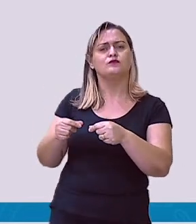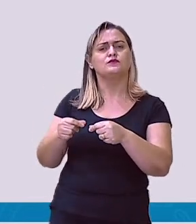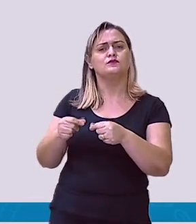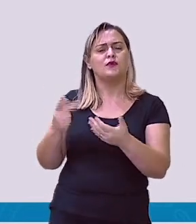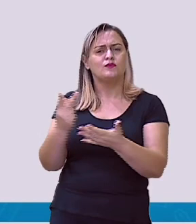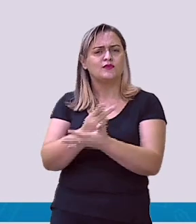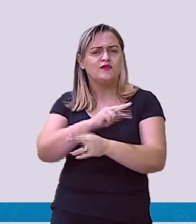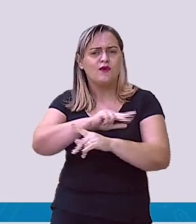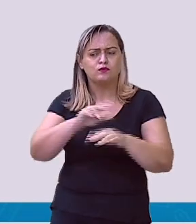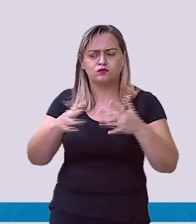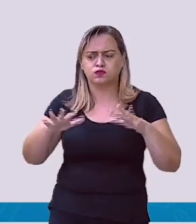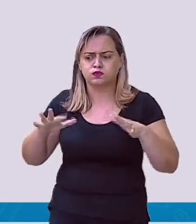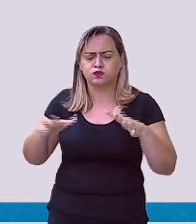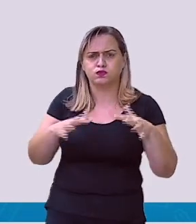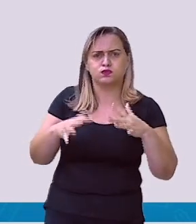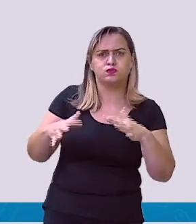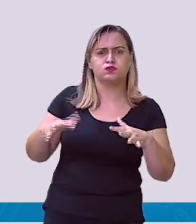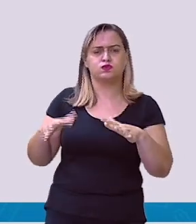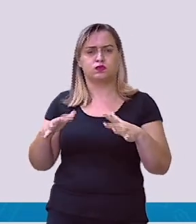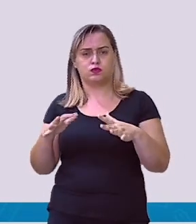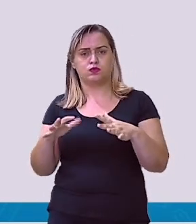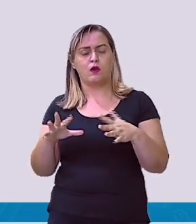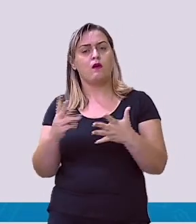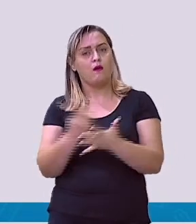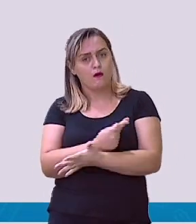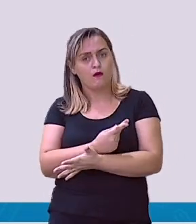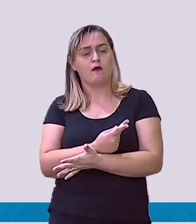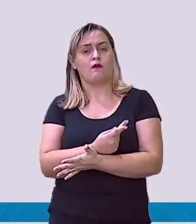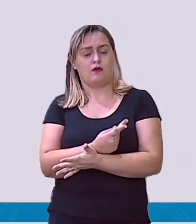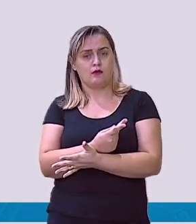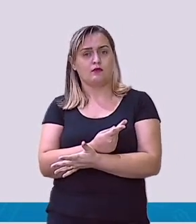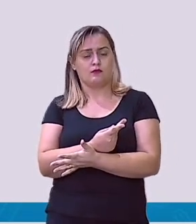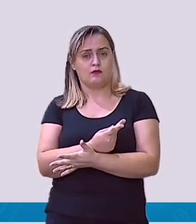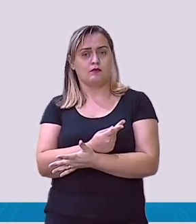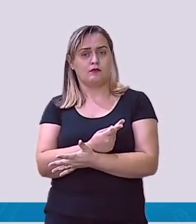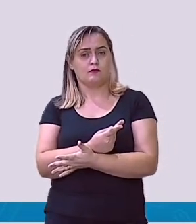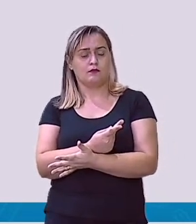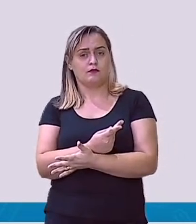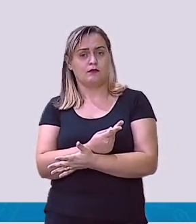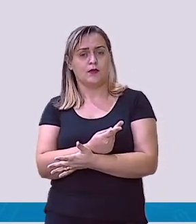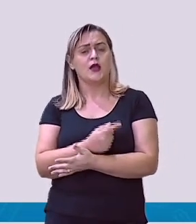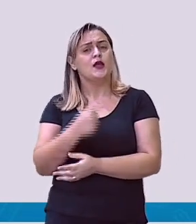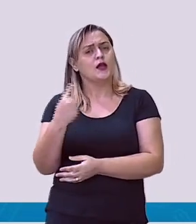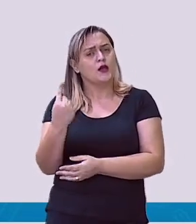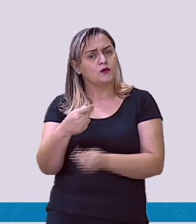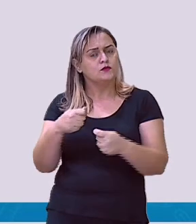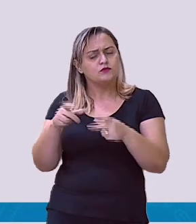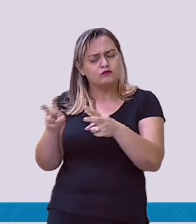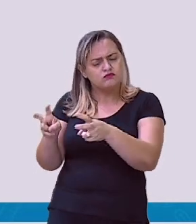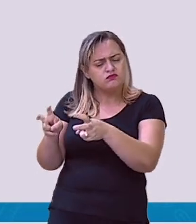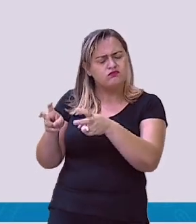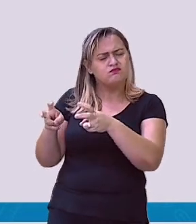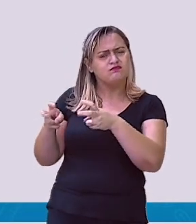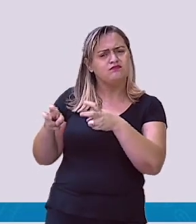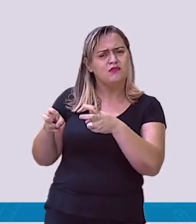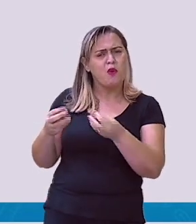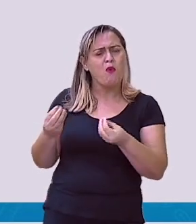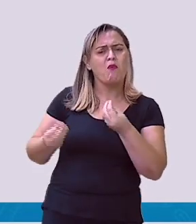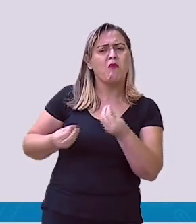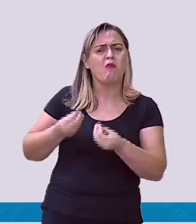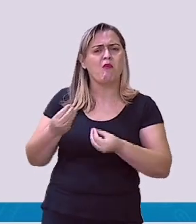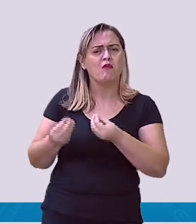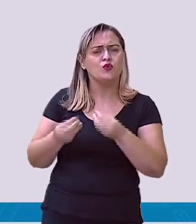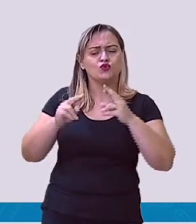no dia a dia do Japão. E isso é algo que nós temos que observar. Então,